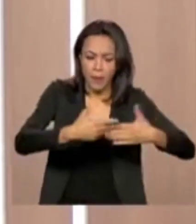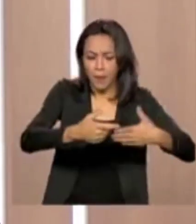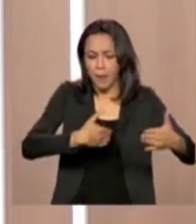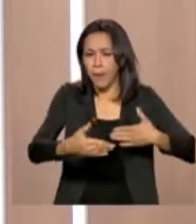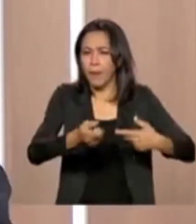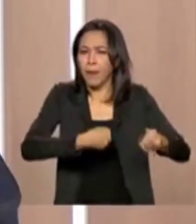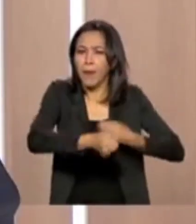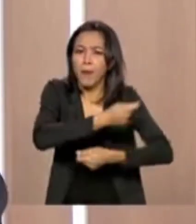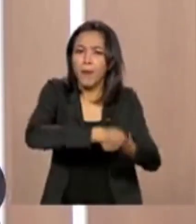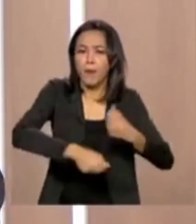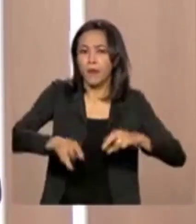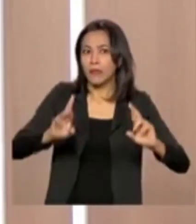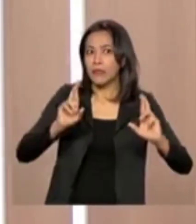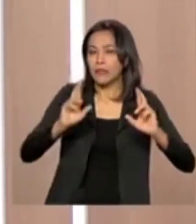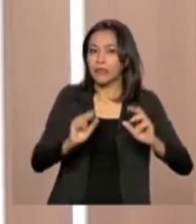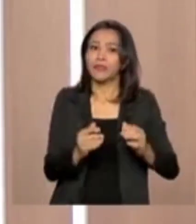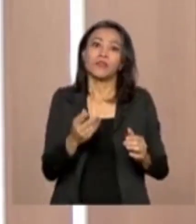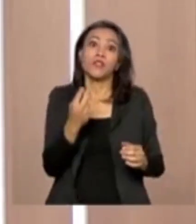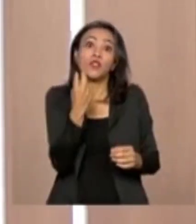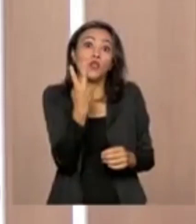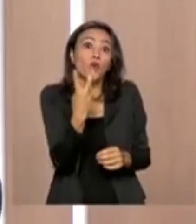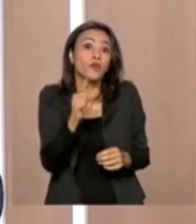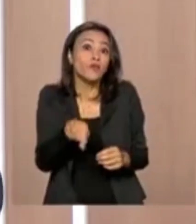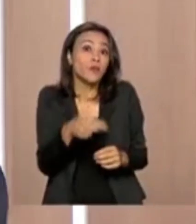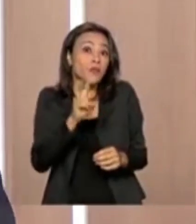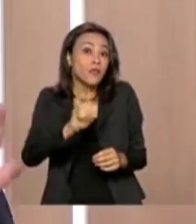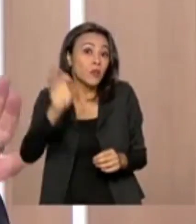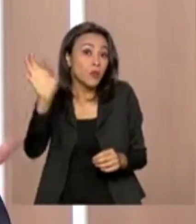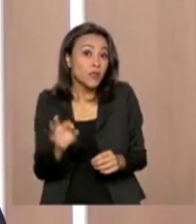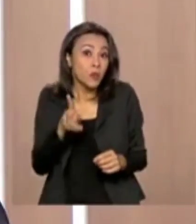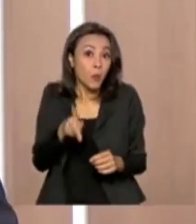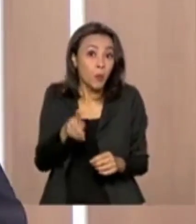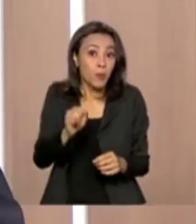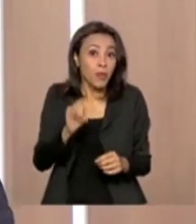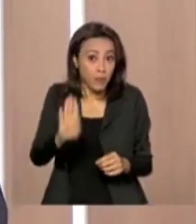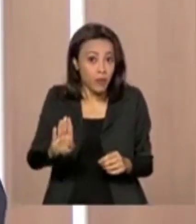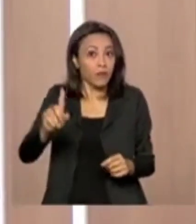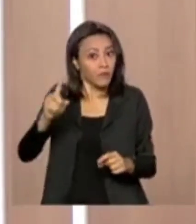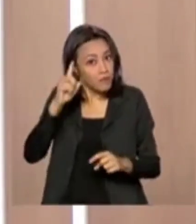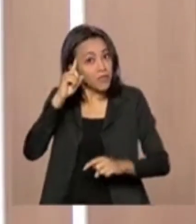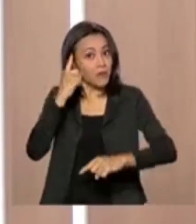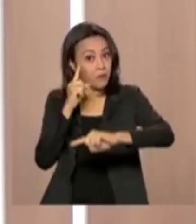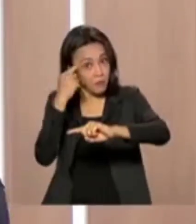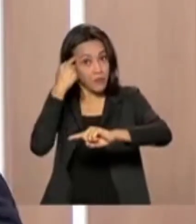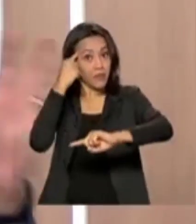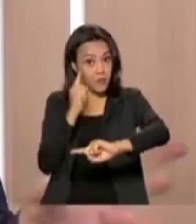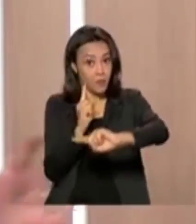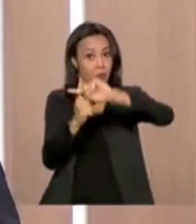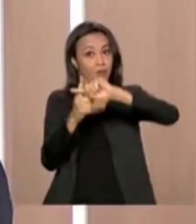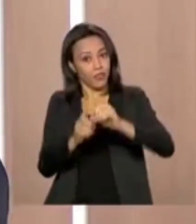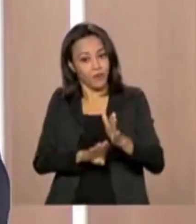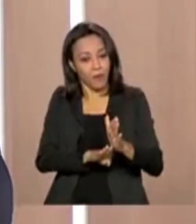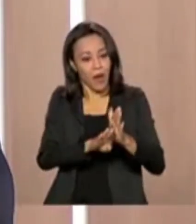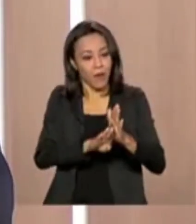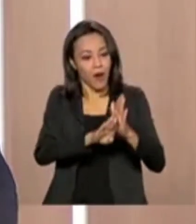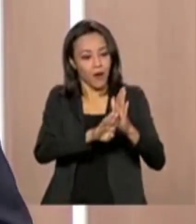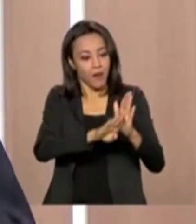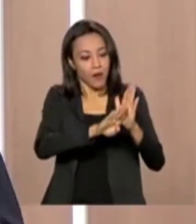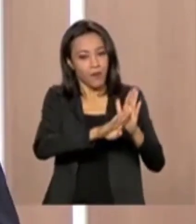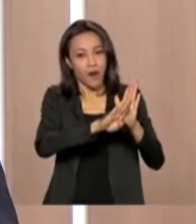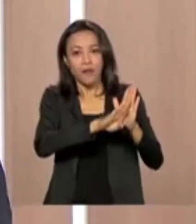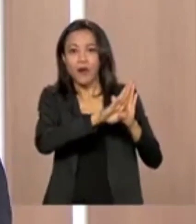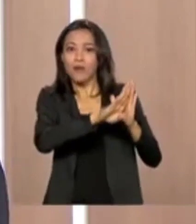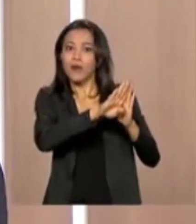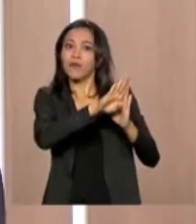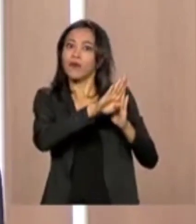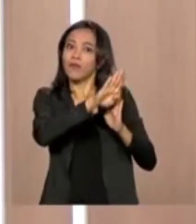expectativa de crescimento para o PIB de 2,5%. Ou seja, o otimismo tomou conta do mercado, tanto os analistas de